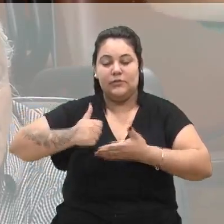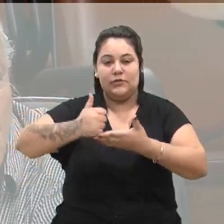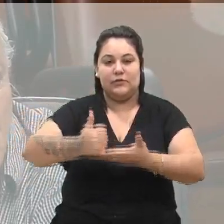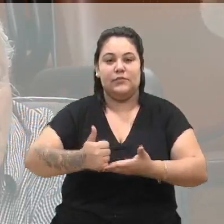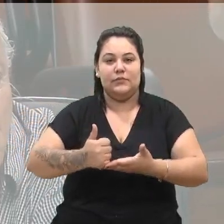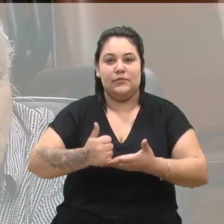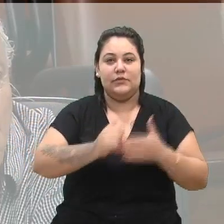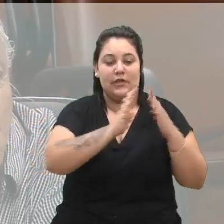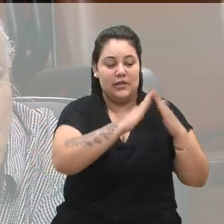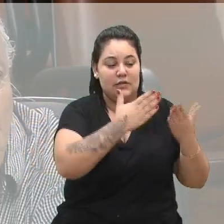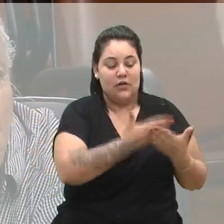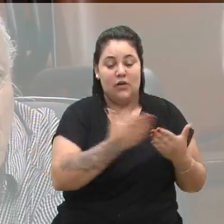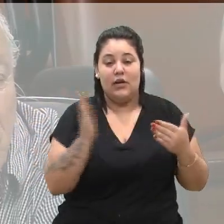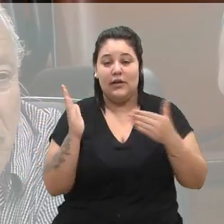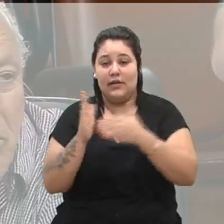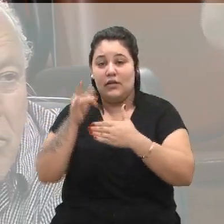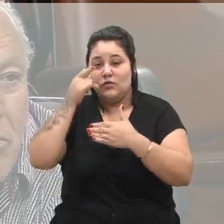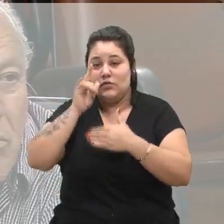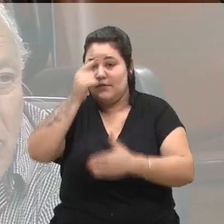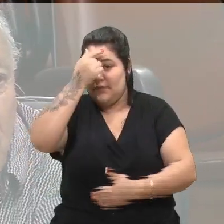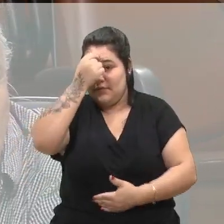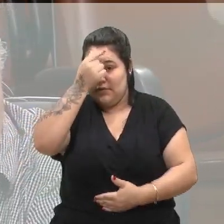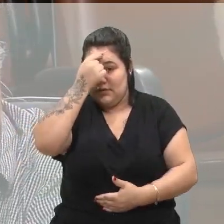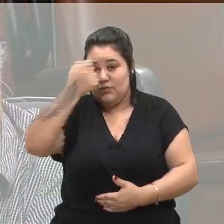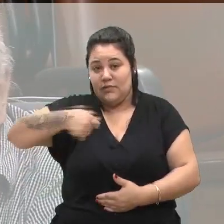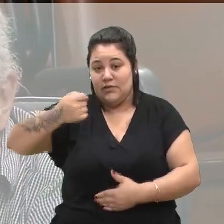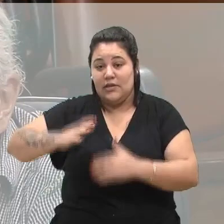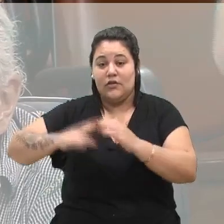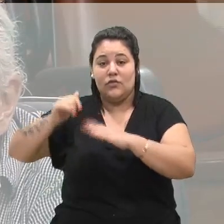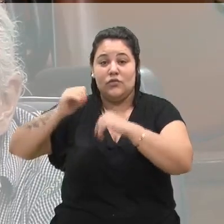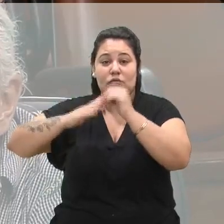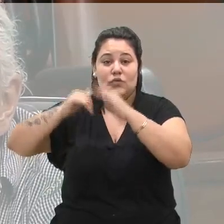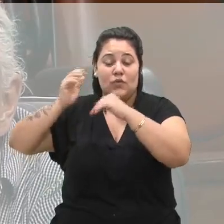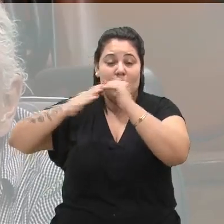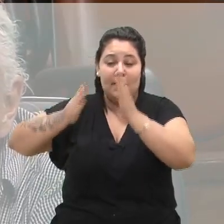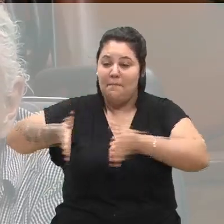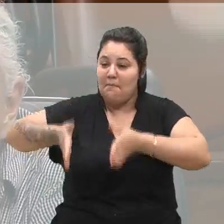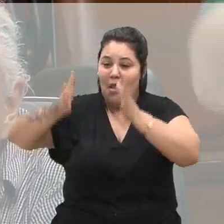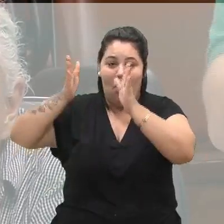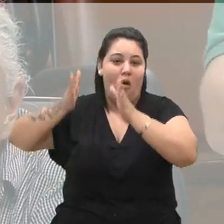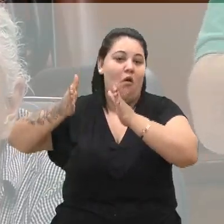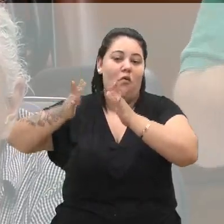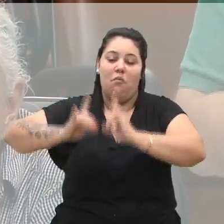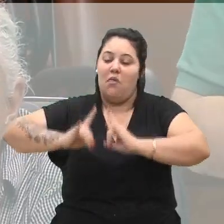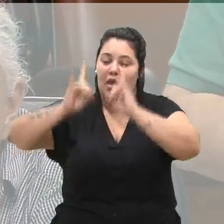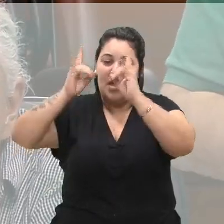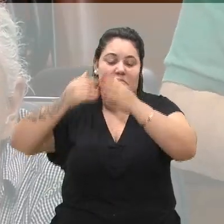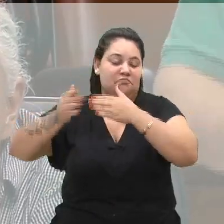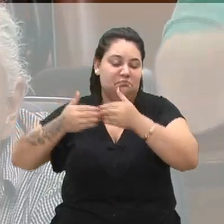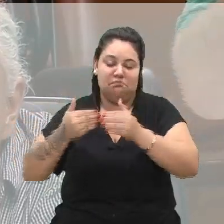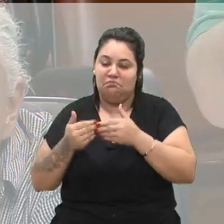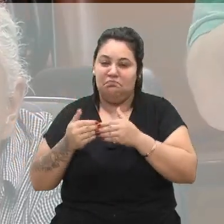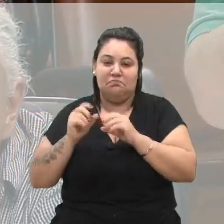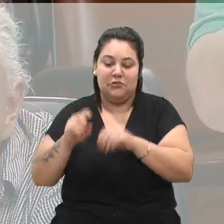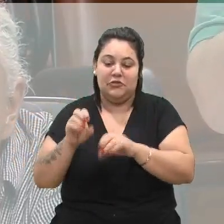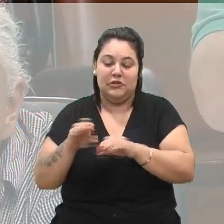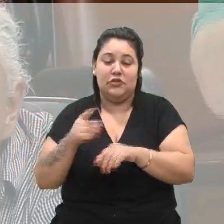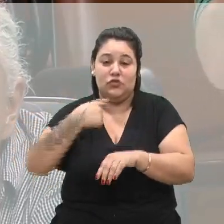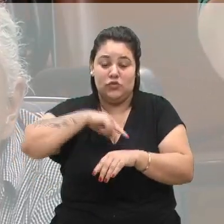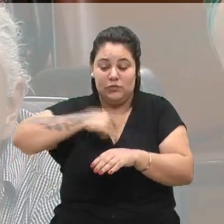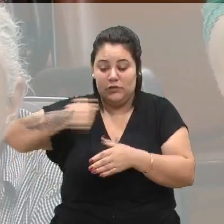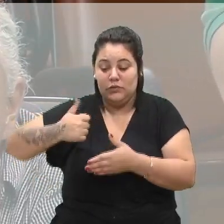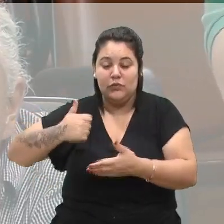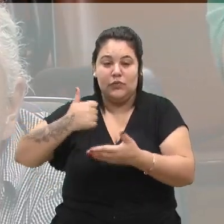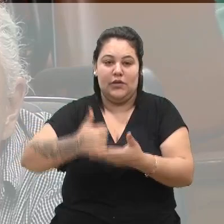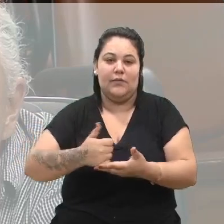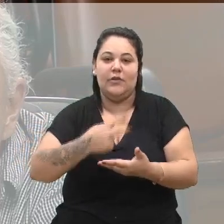pós-graduação seja assim construído blocos, seja construído paredes, seja construído prédios para a educação. Nós não podemos admitir